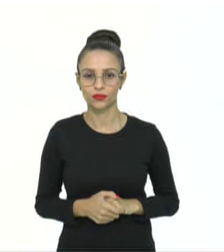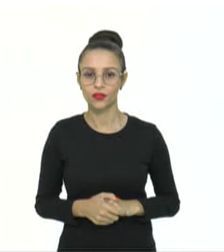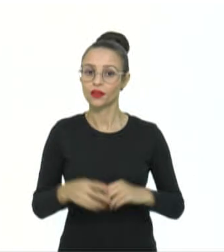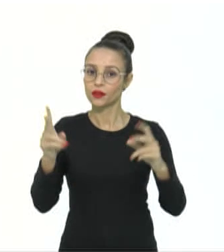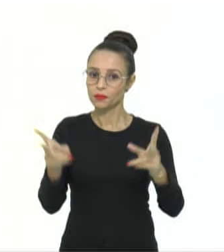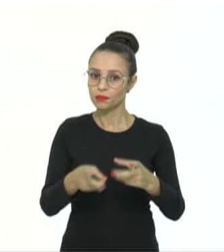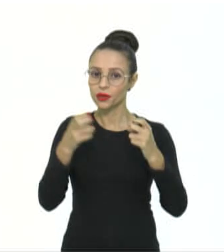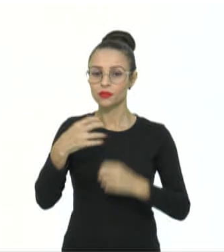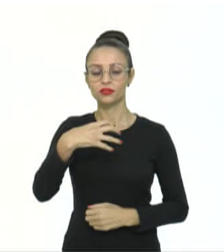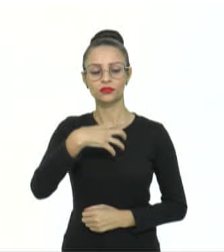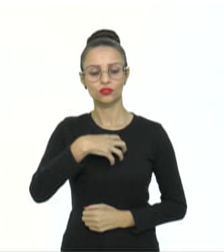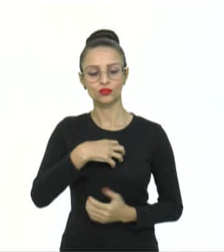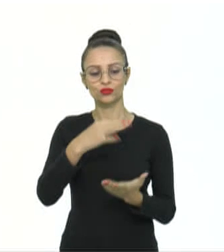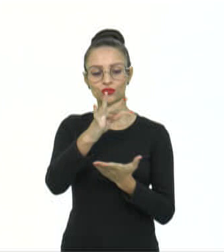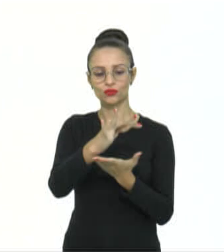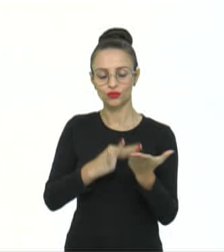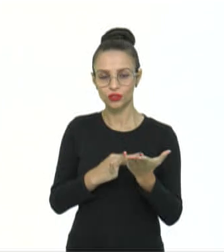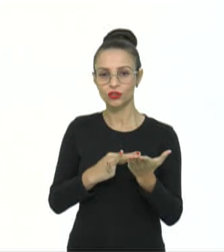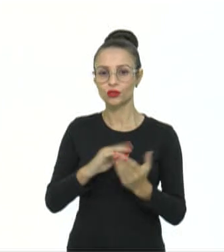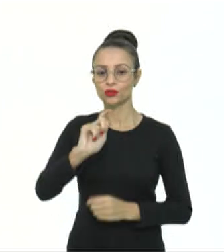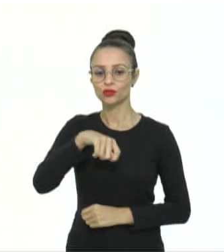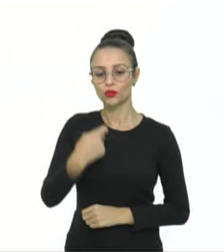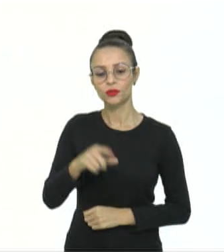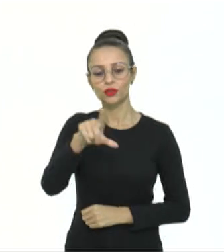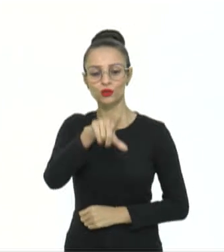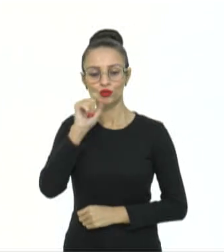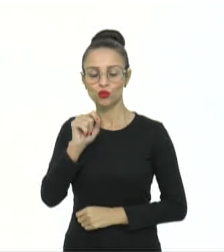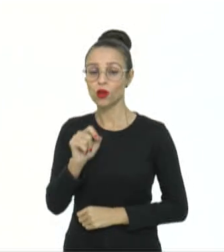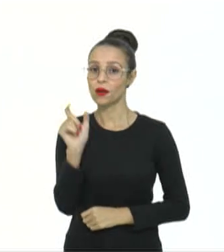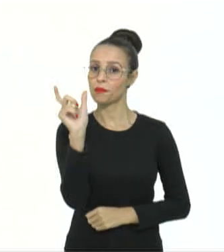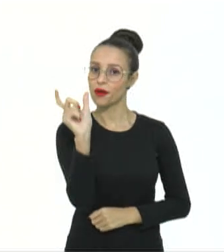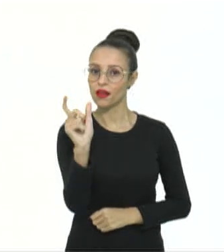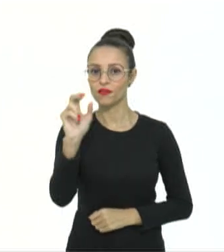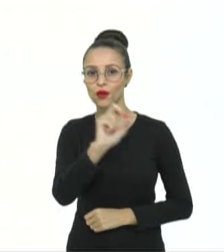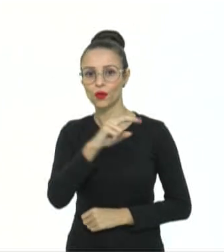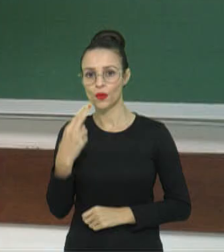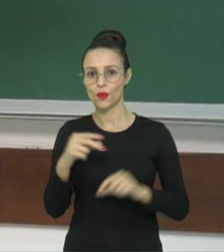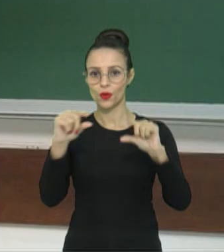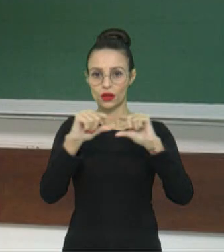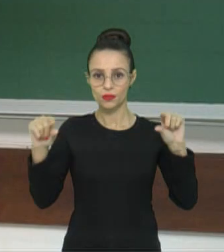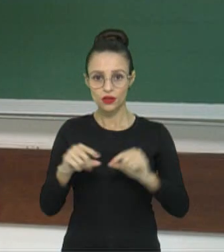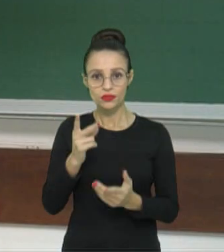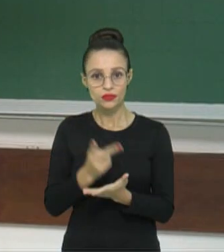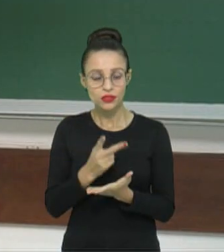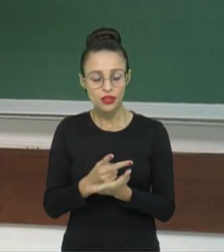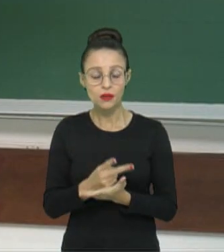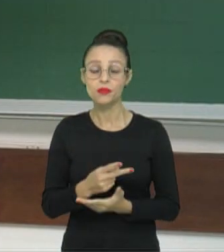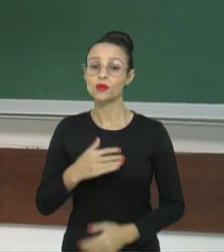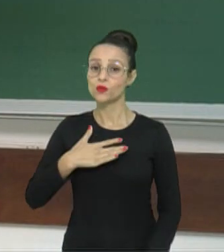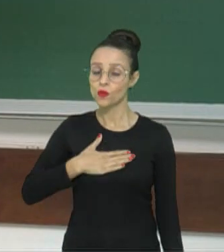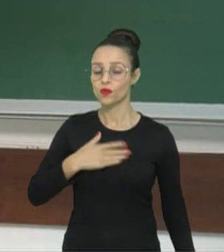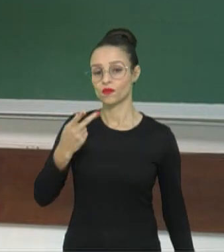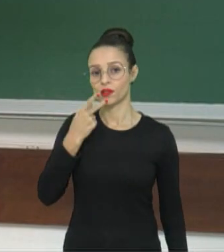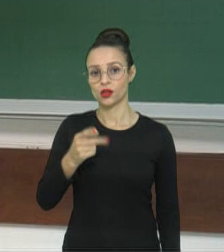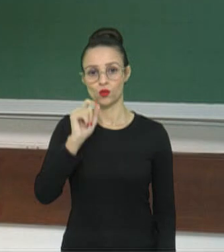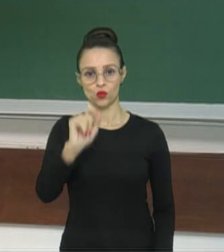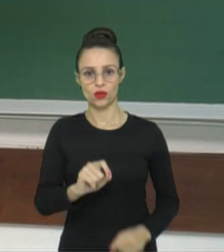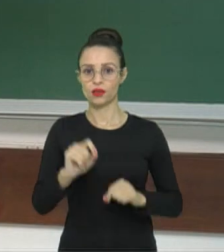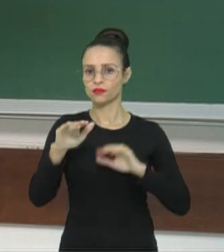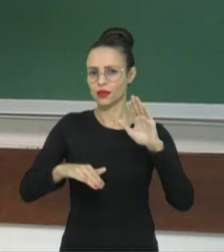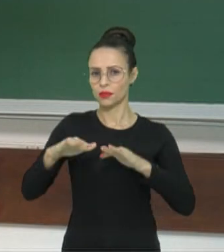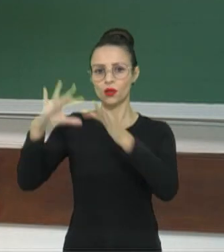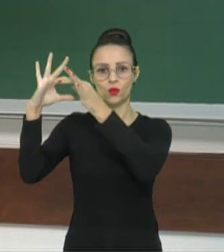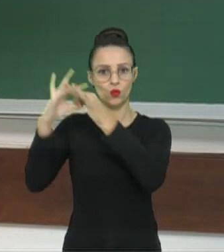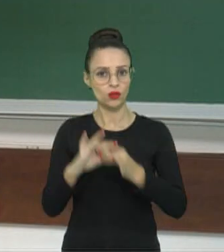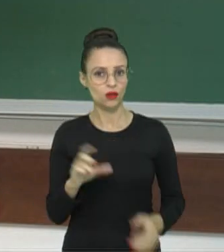Reconhecer o efeito de sentido decorrente da escolha de uma determinada palavra ou expressão. Sempre gosto de afirmar que, dependendo do contexto,